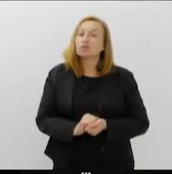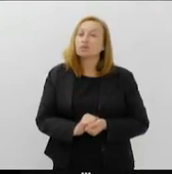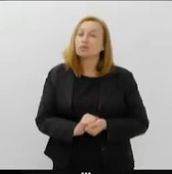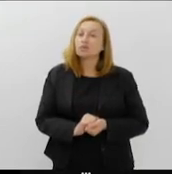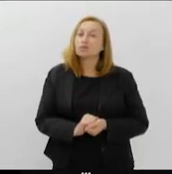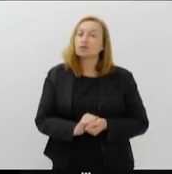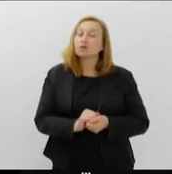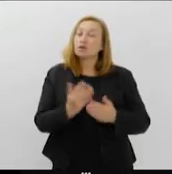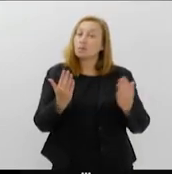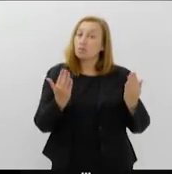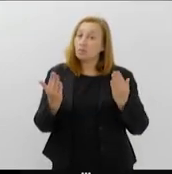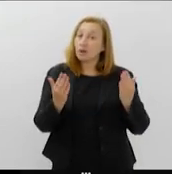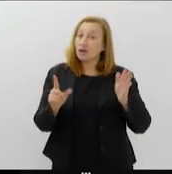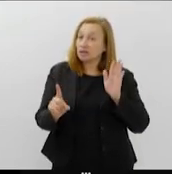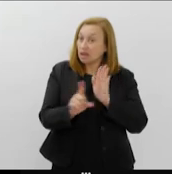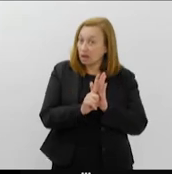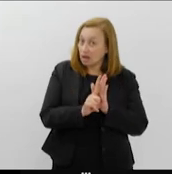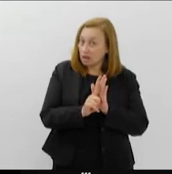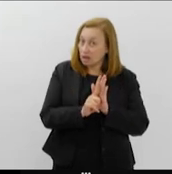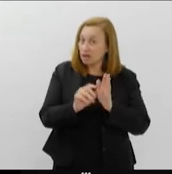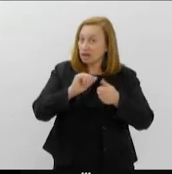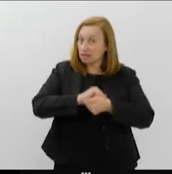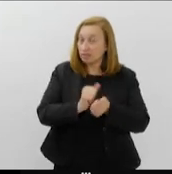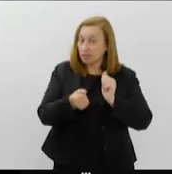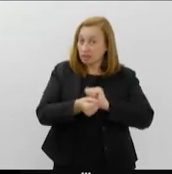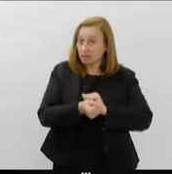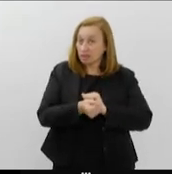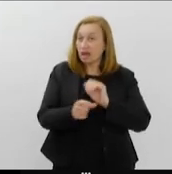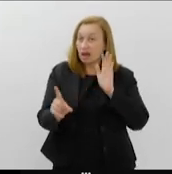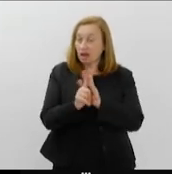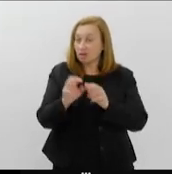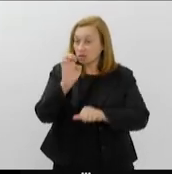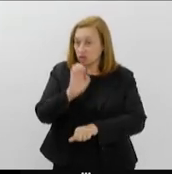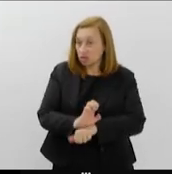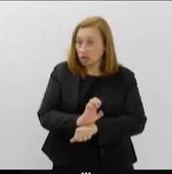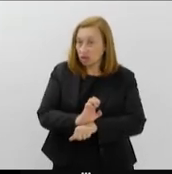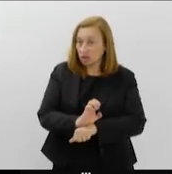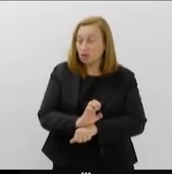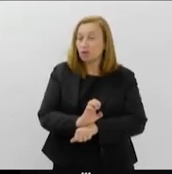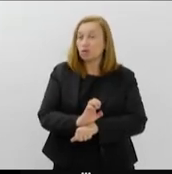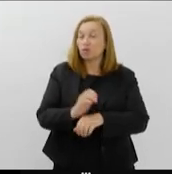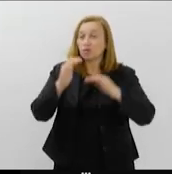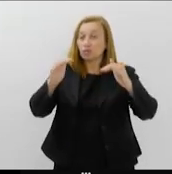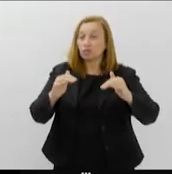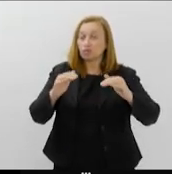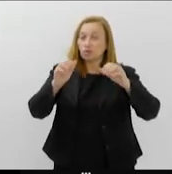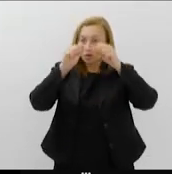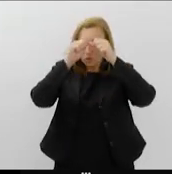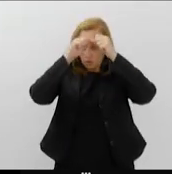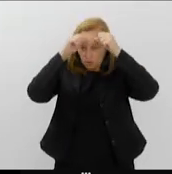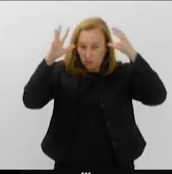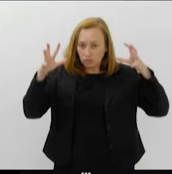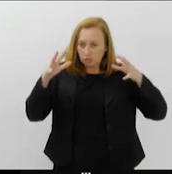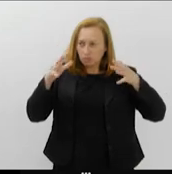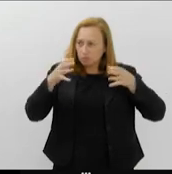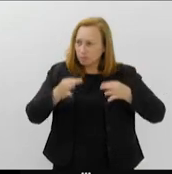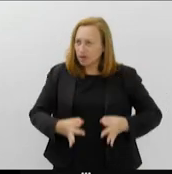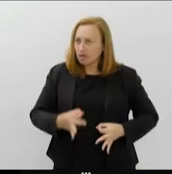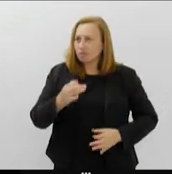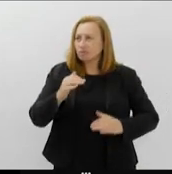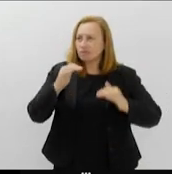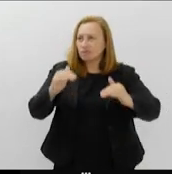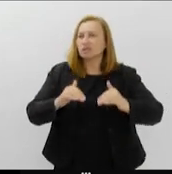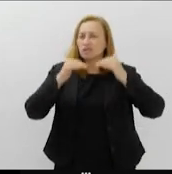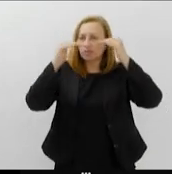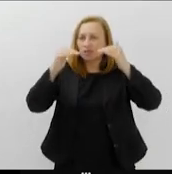de lei e agora adequando a Constituição do Estado ao que o Supremo Tribunal Federal vem decidindo, né?